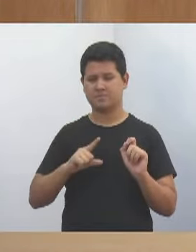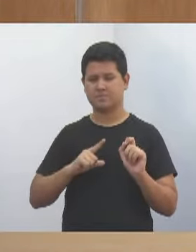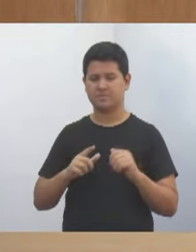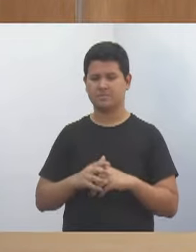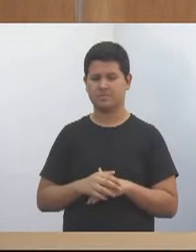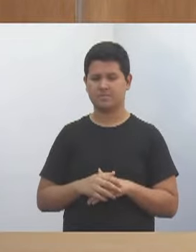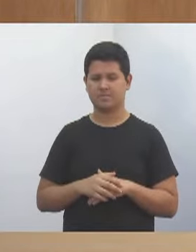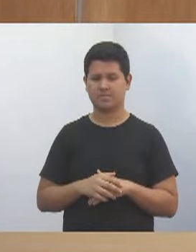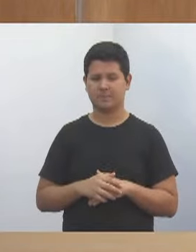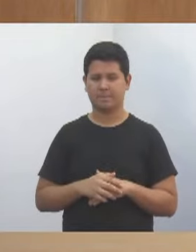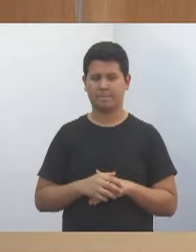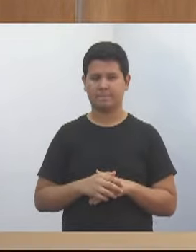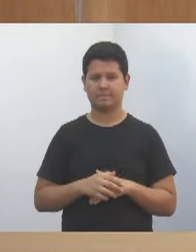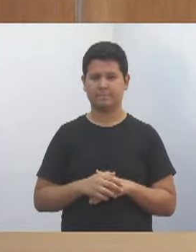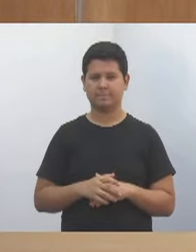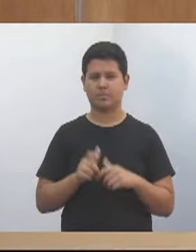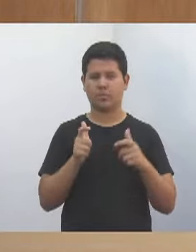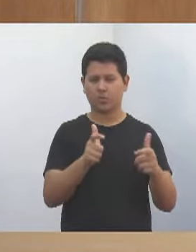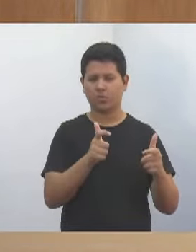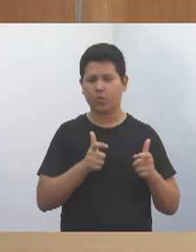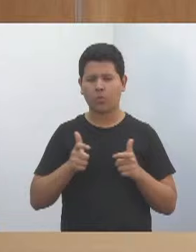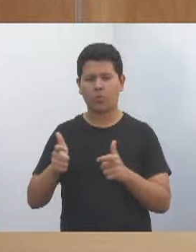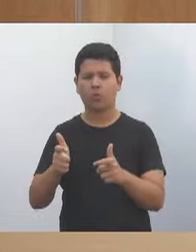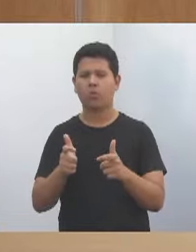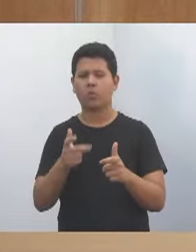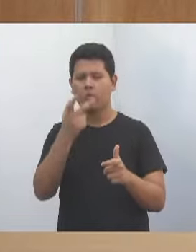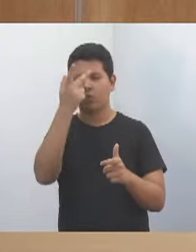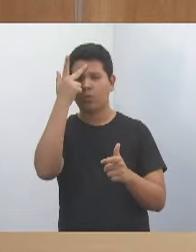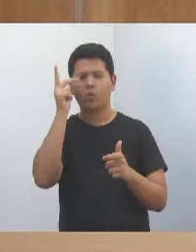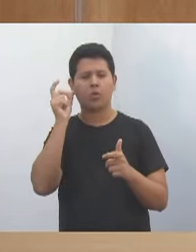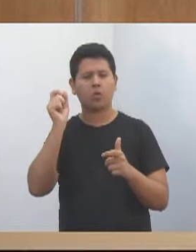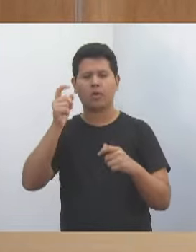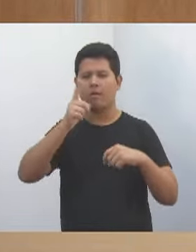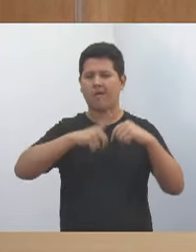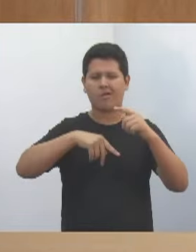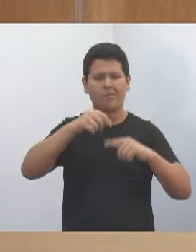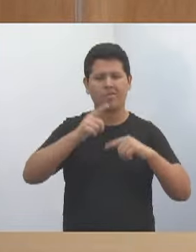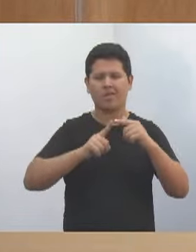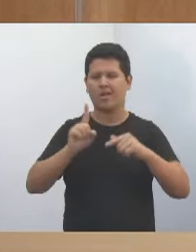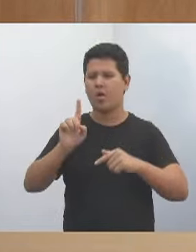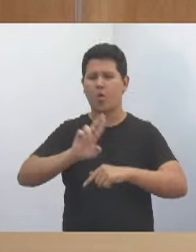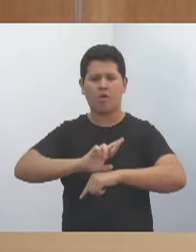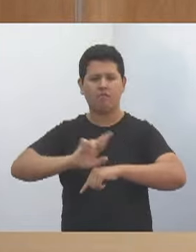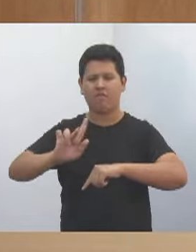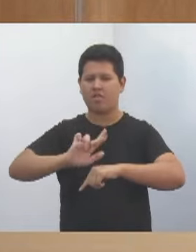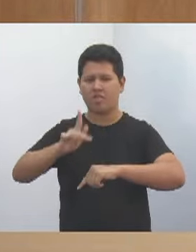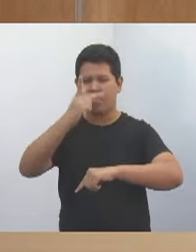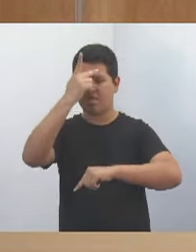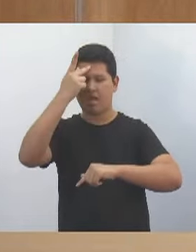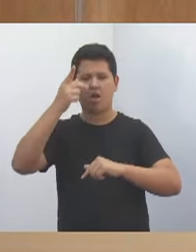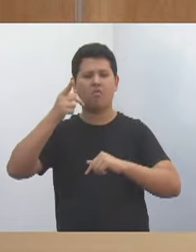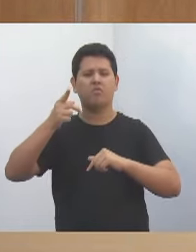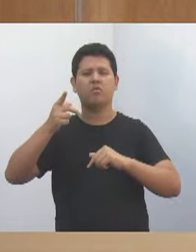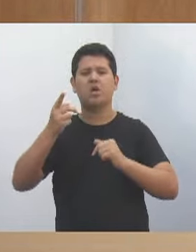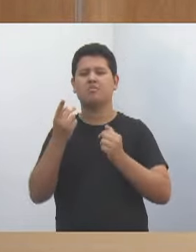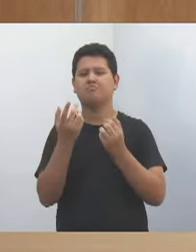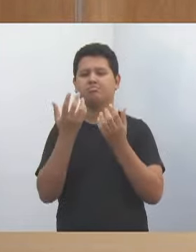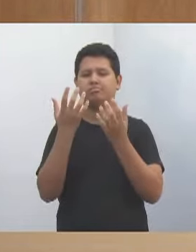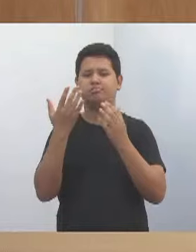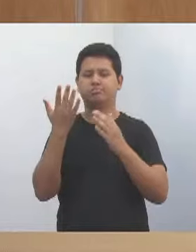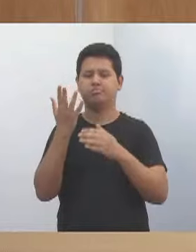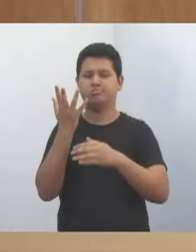fazermos o calçamento com material não drenante, ou mesmo fazemos